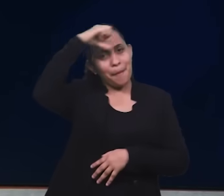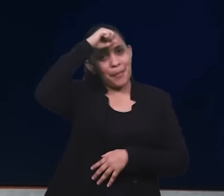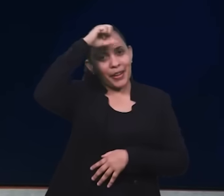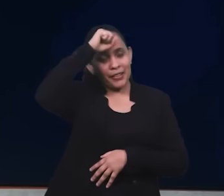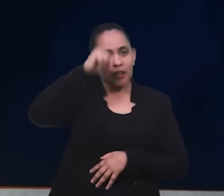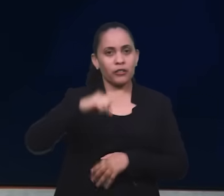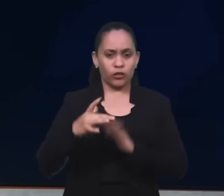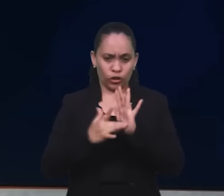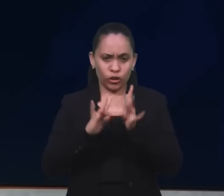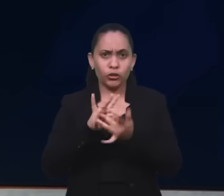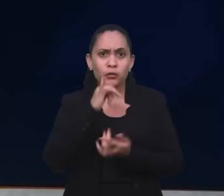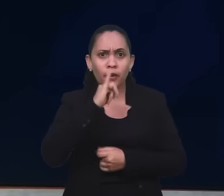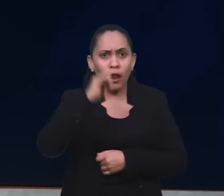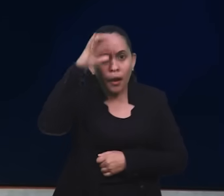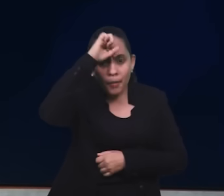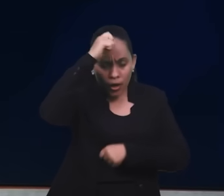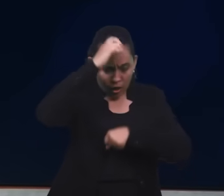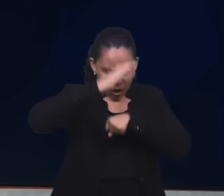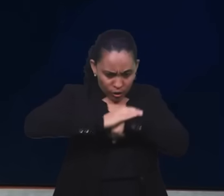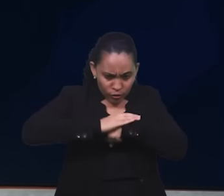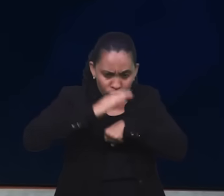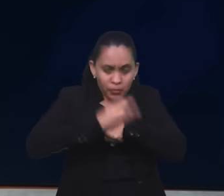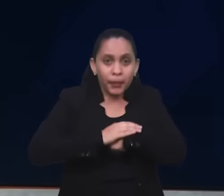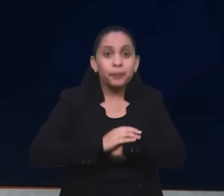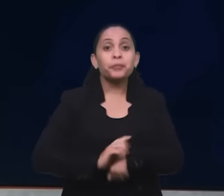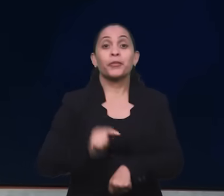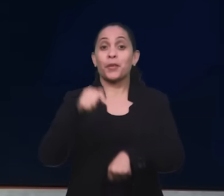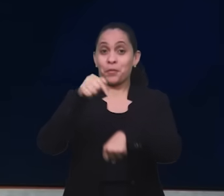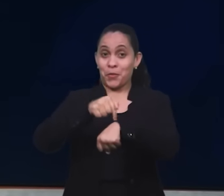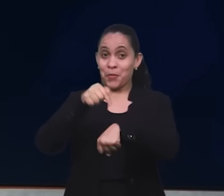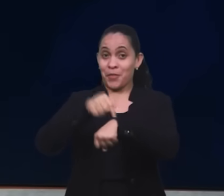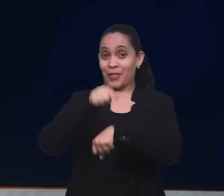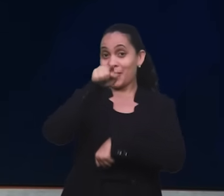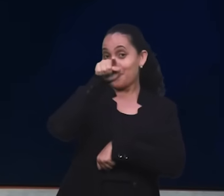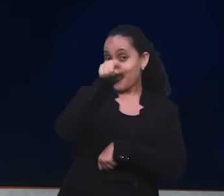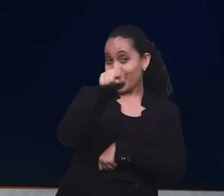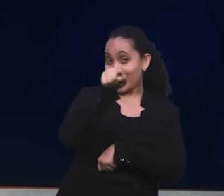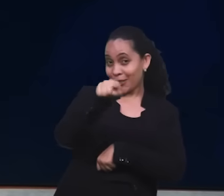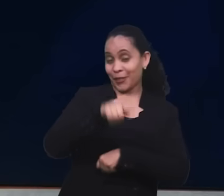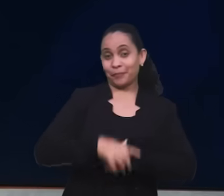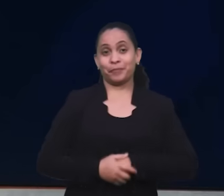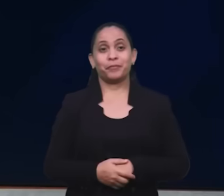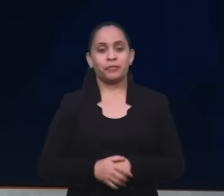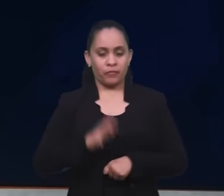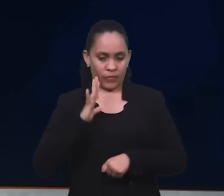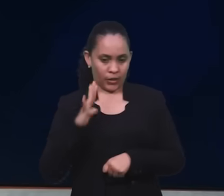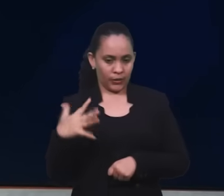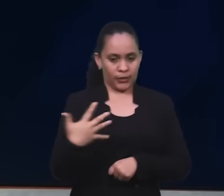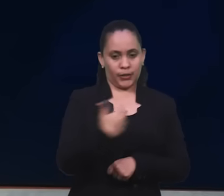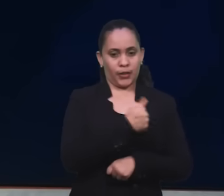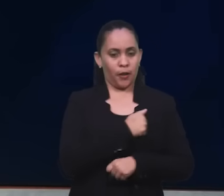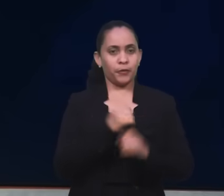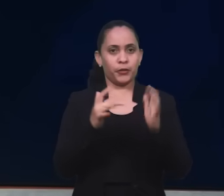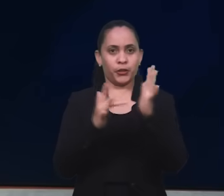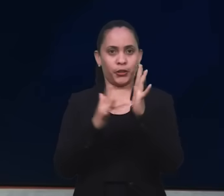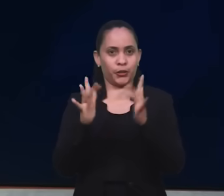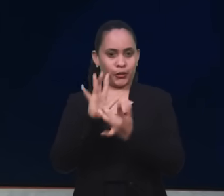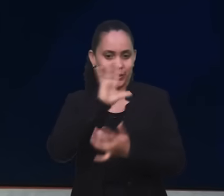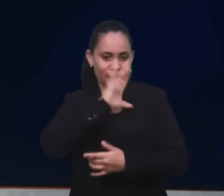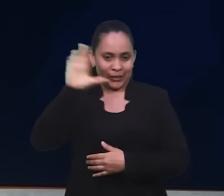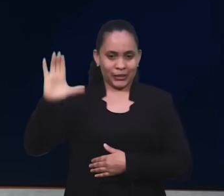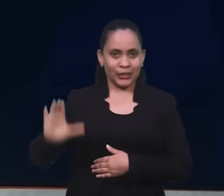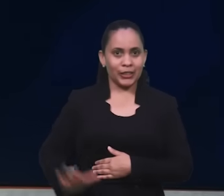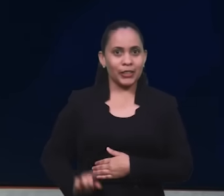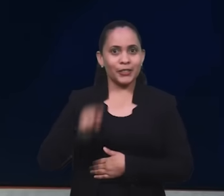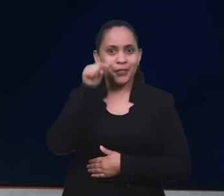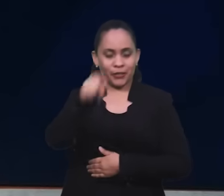aprendei de mim. Como que nós vamos aprender? Do momento que você se torna salvo em Cristo Jesus, você